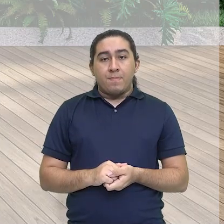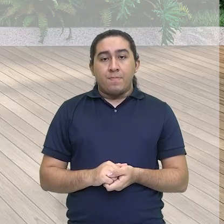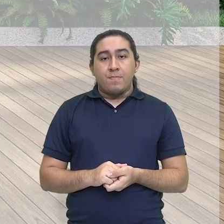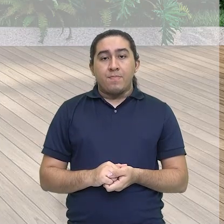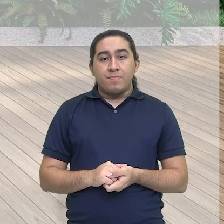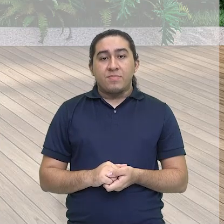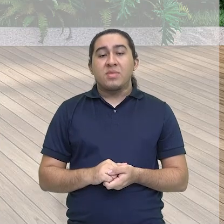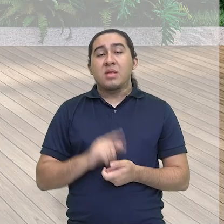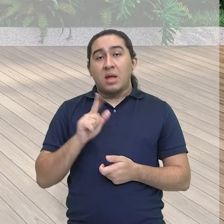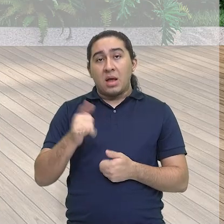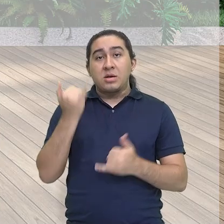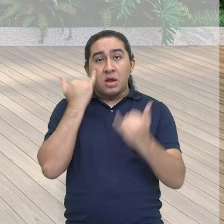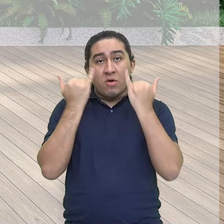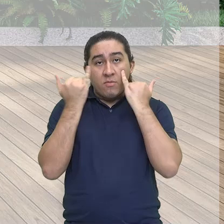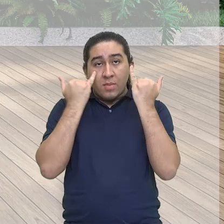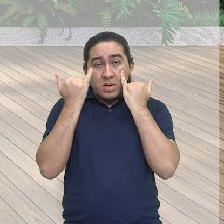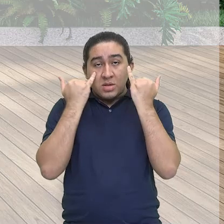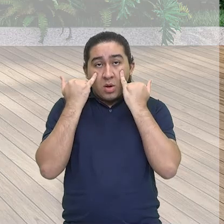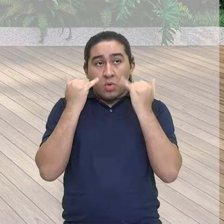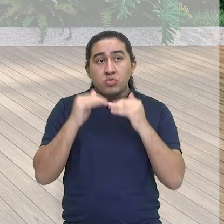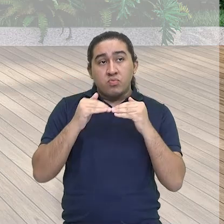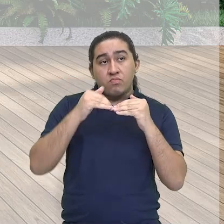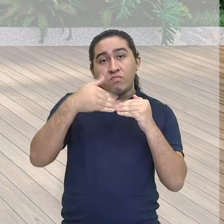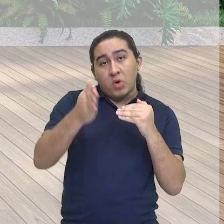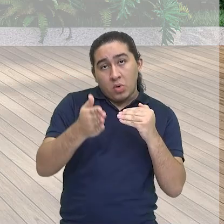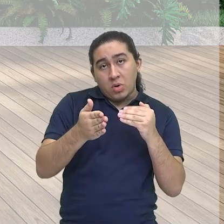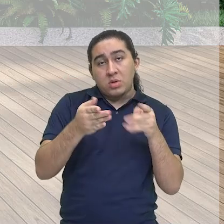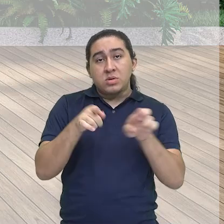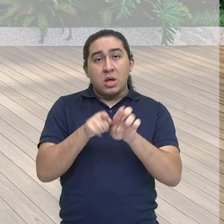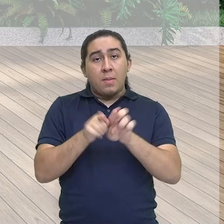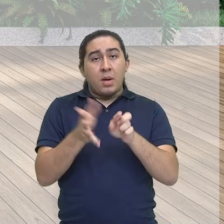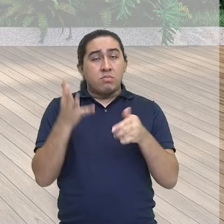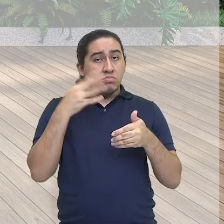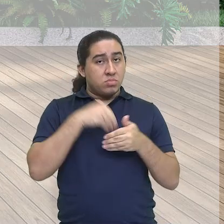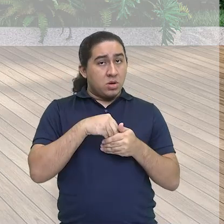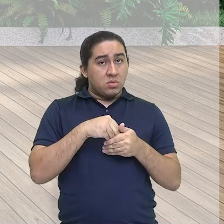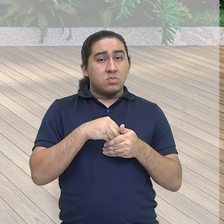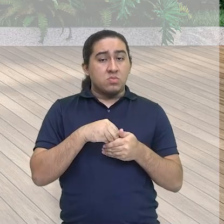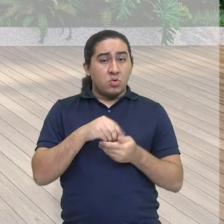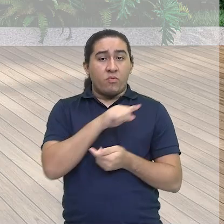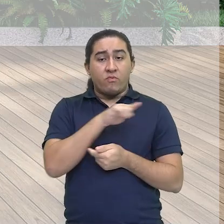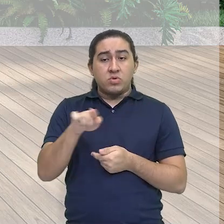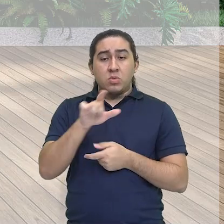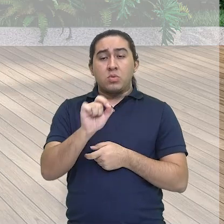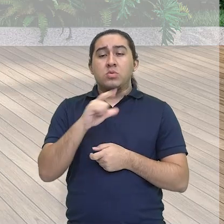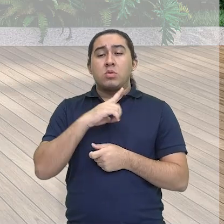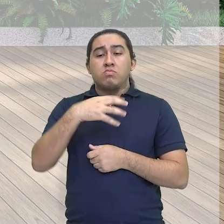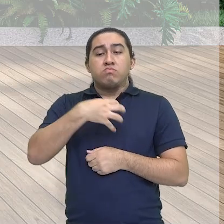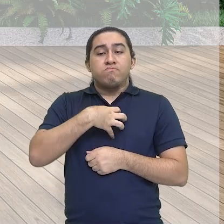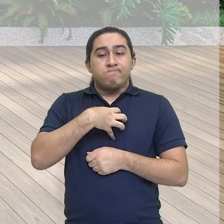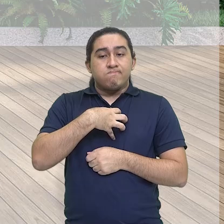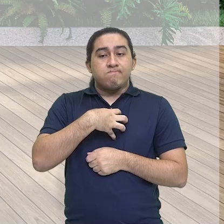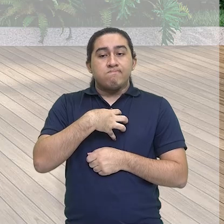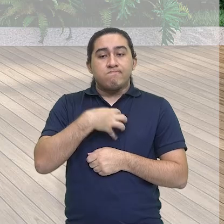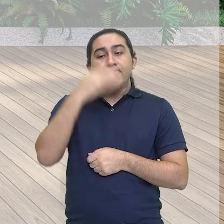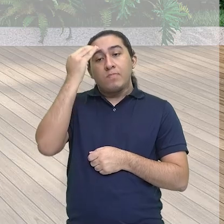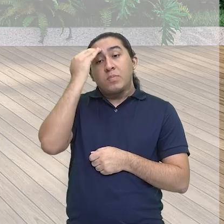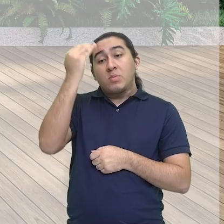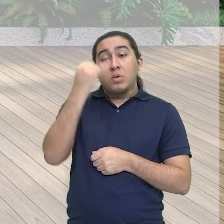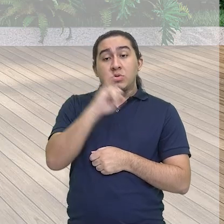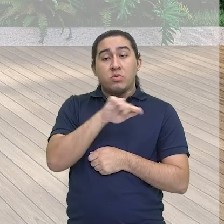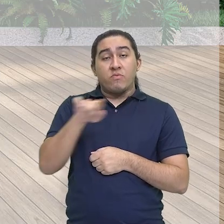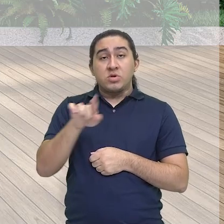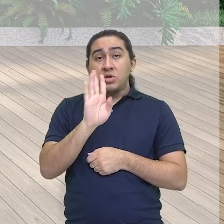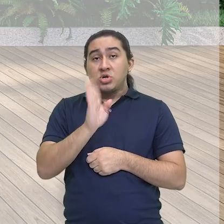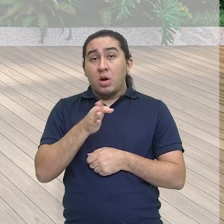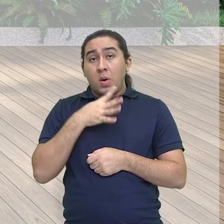informações externas da pessoa e também as internas, né, que você vai sentir, principalmente se você